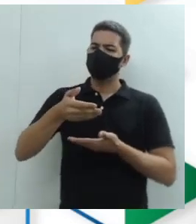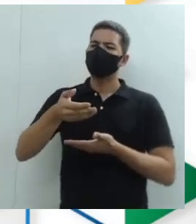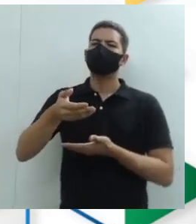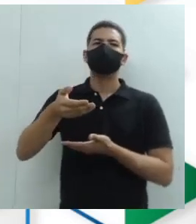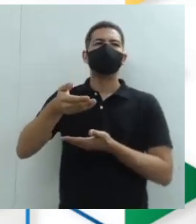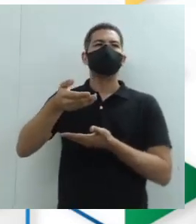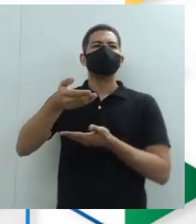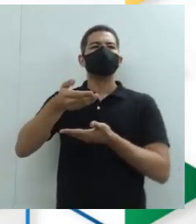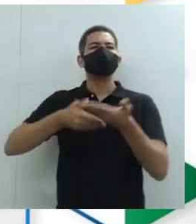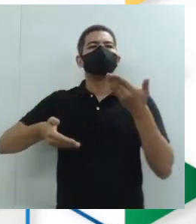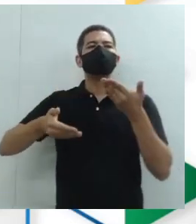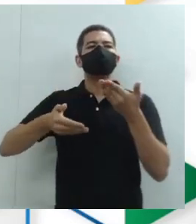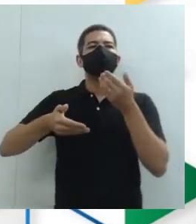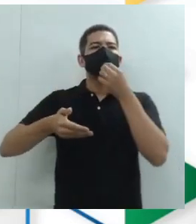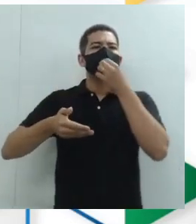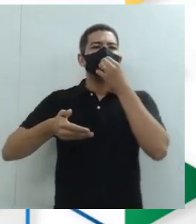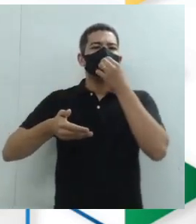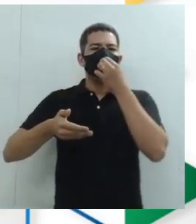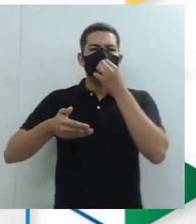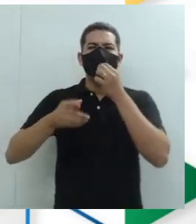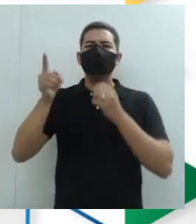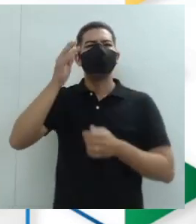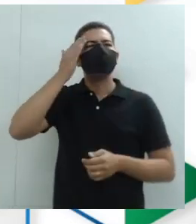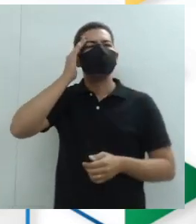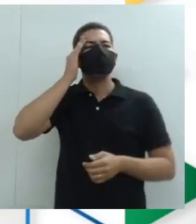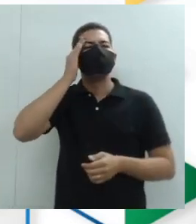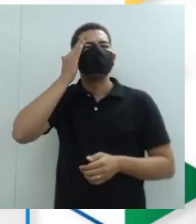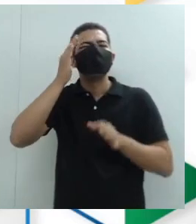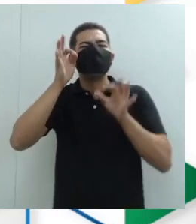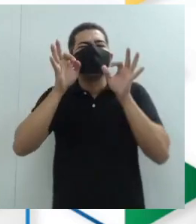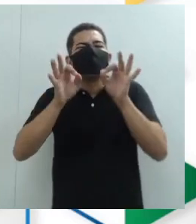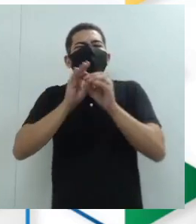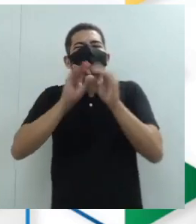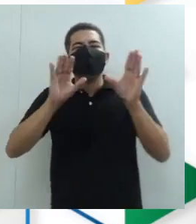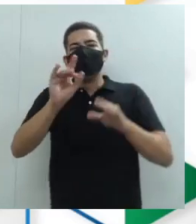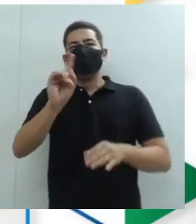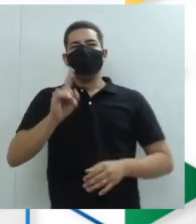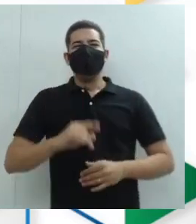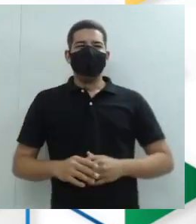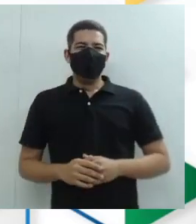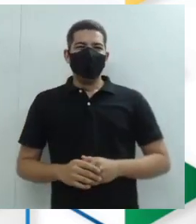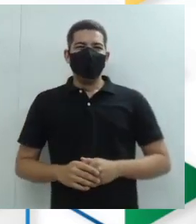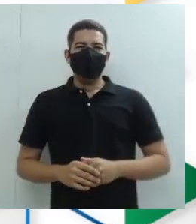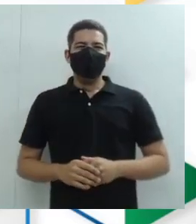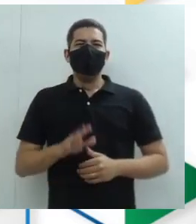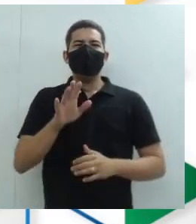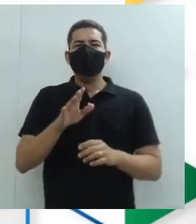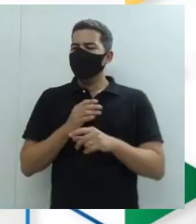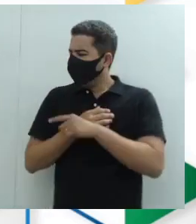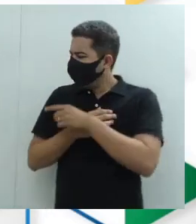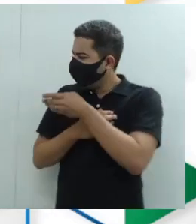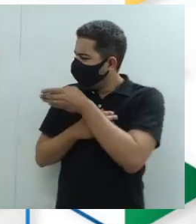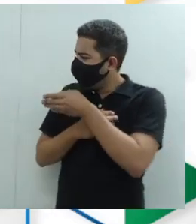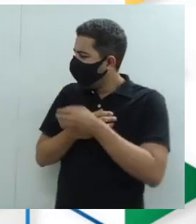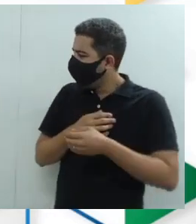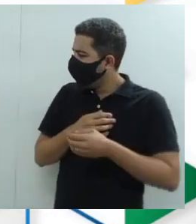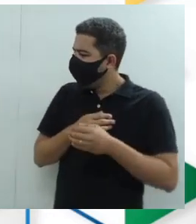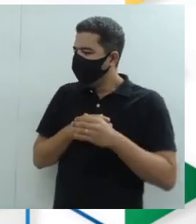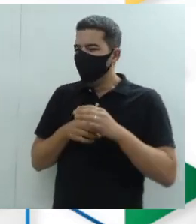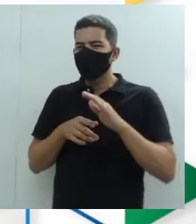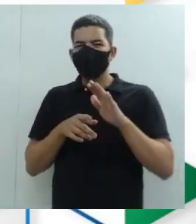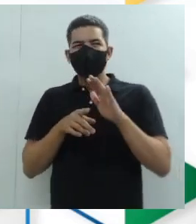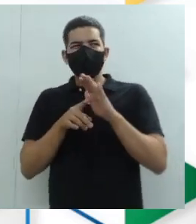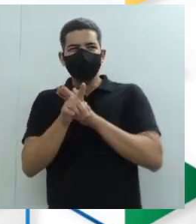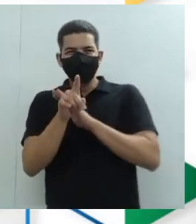placa. Como é que o efeito de humor na tirinha, que na verdade é essa imagem que é uma charge,